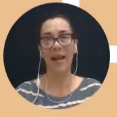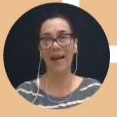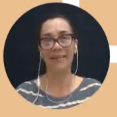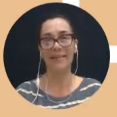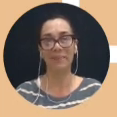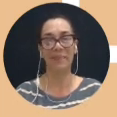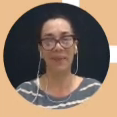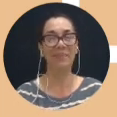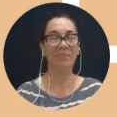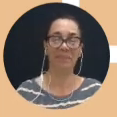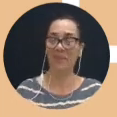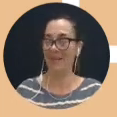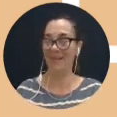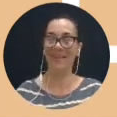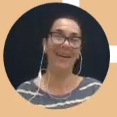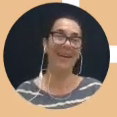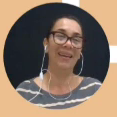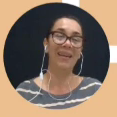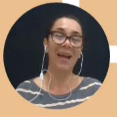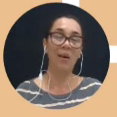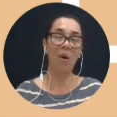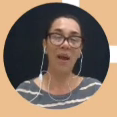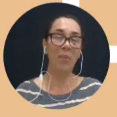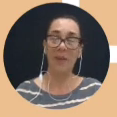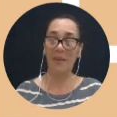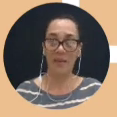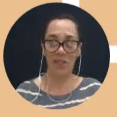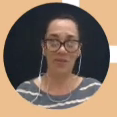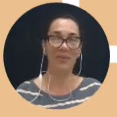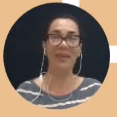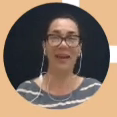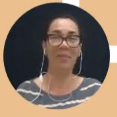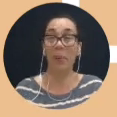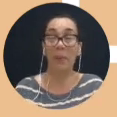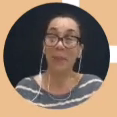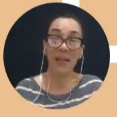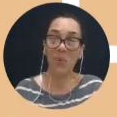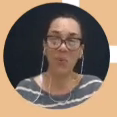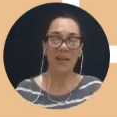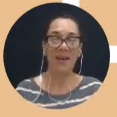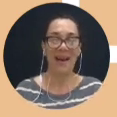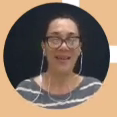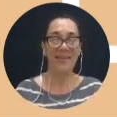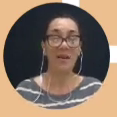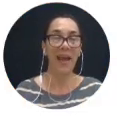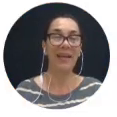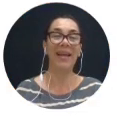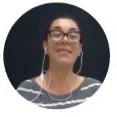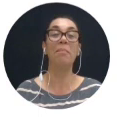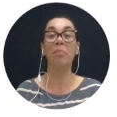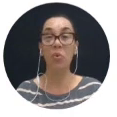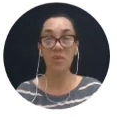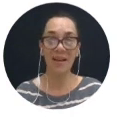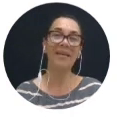ser separadas, né? E aí, qual é o problema disso, né? Problema nenhum. A questão é